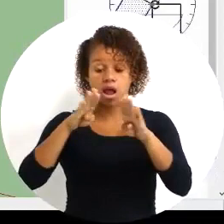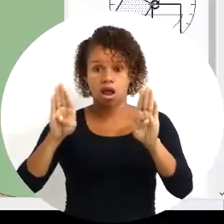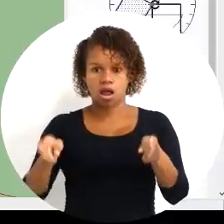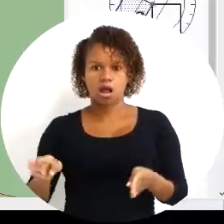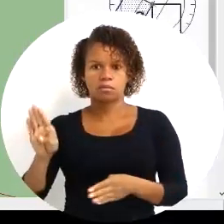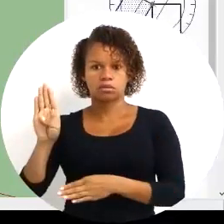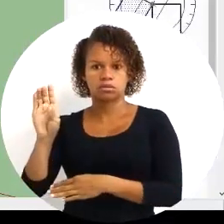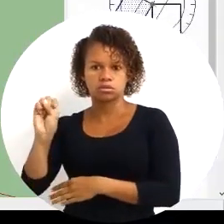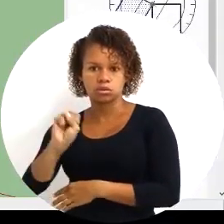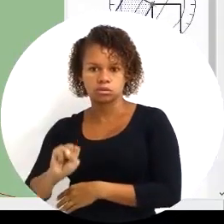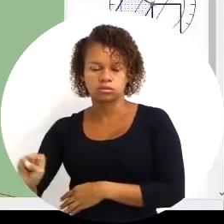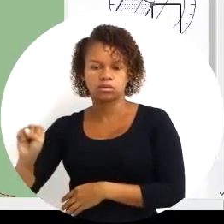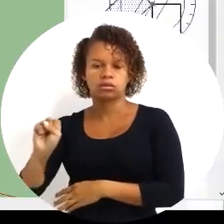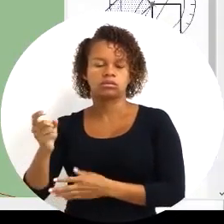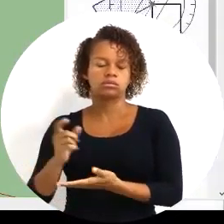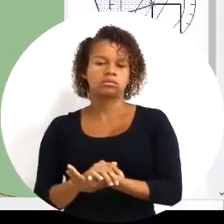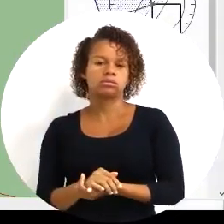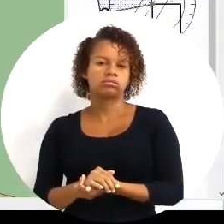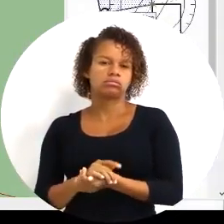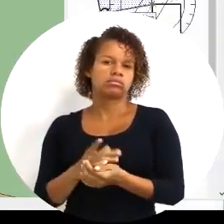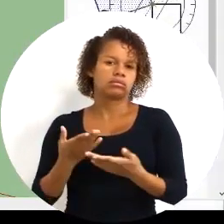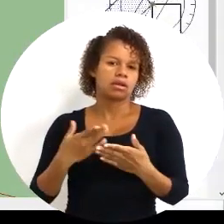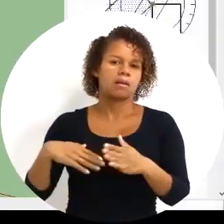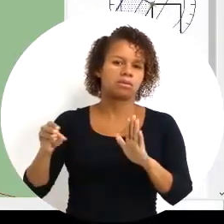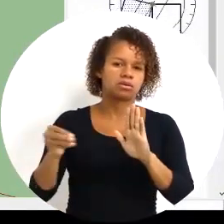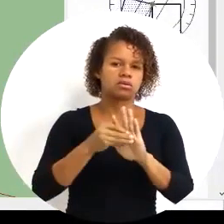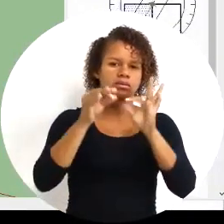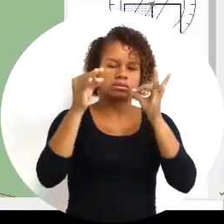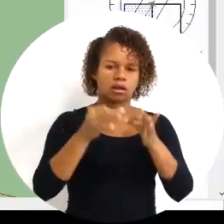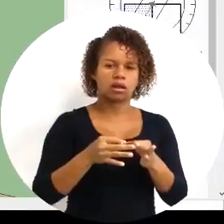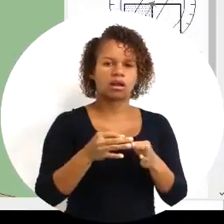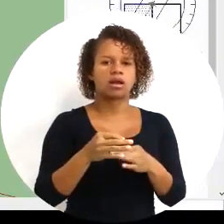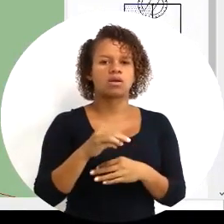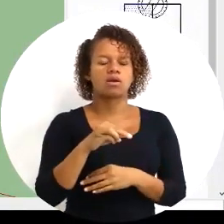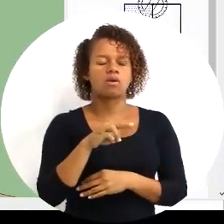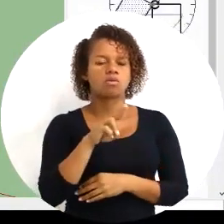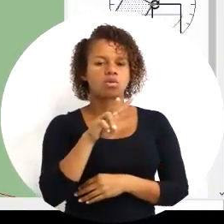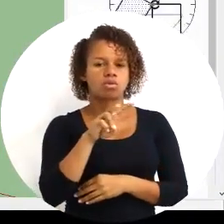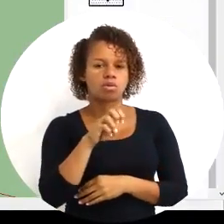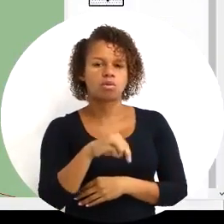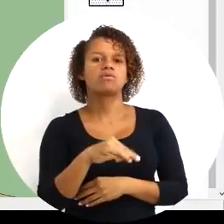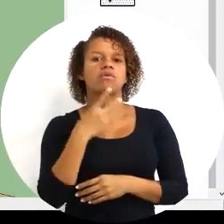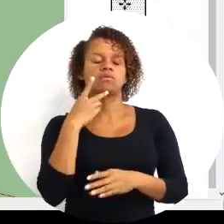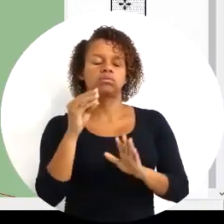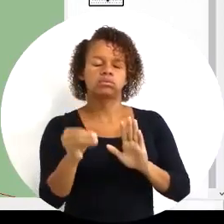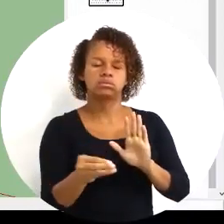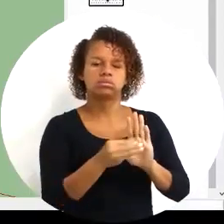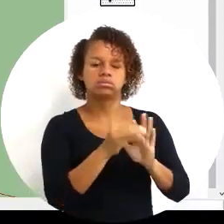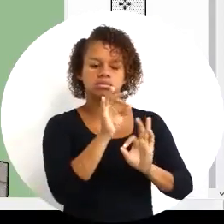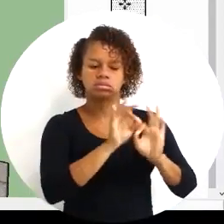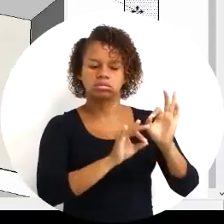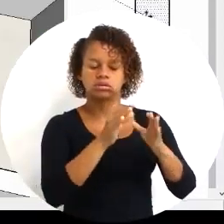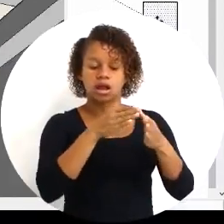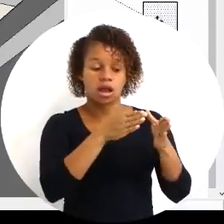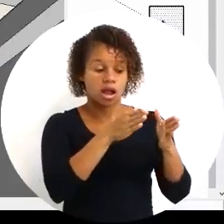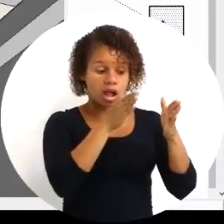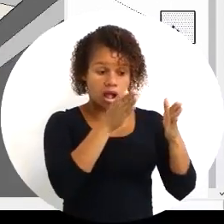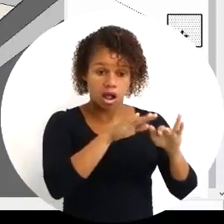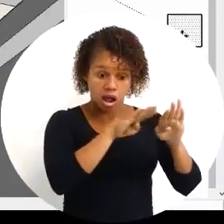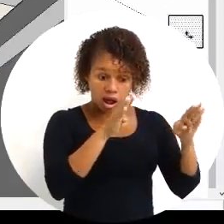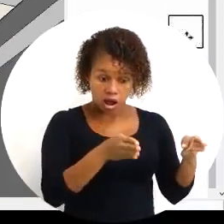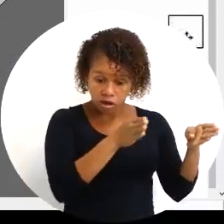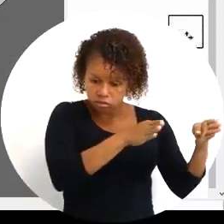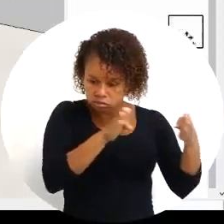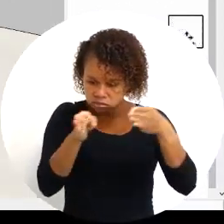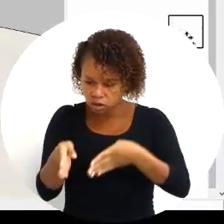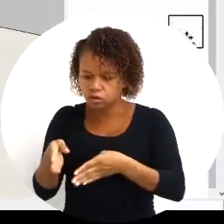da cama de solteiro, com a ferramenta Rotate eu rotacionei na posição certa e com o Move eu estou posicionando a cama